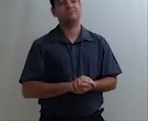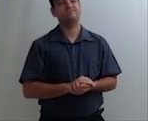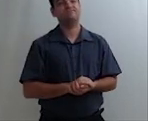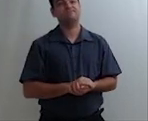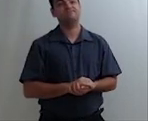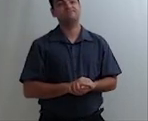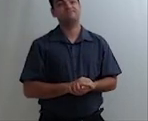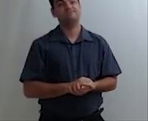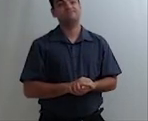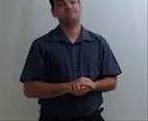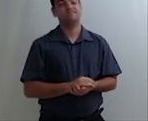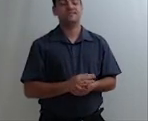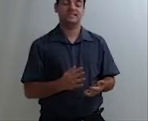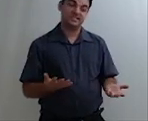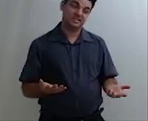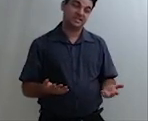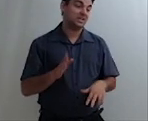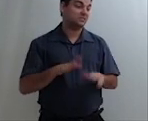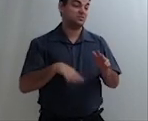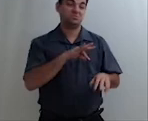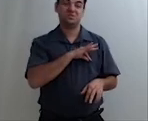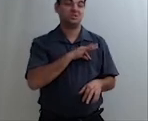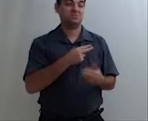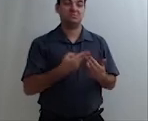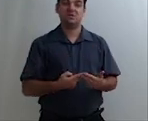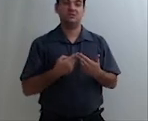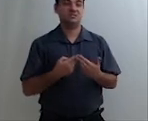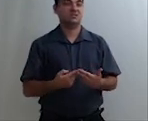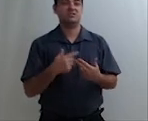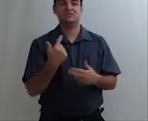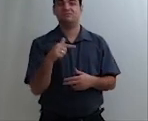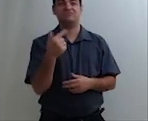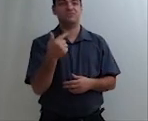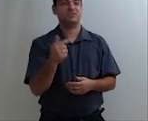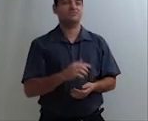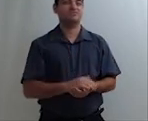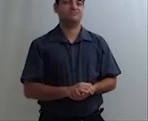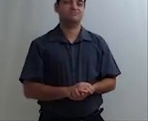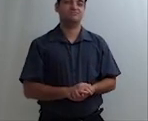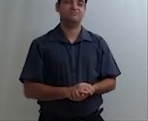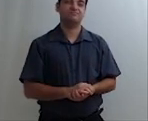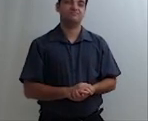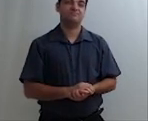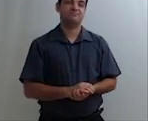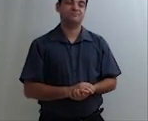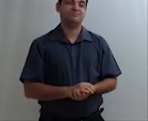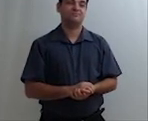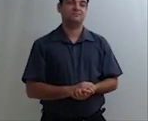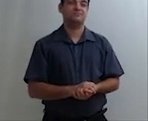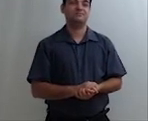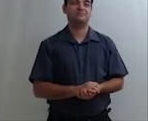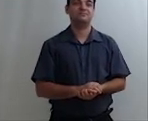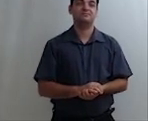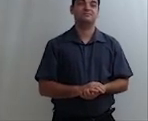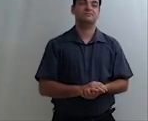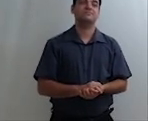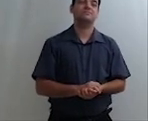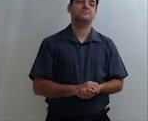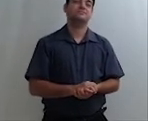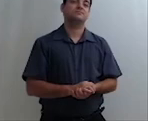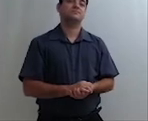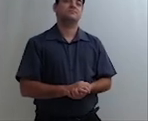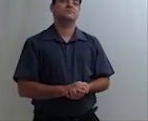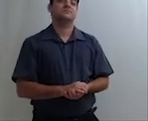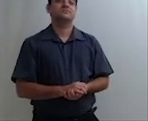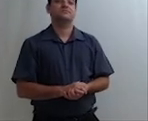corroborando esse tipo de de equívoco que tão mal traz paraa sociedade como um todo então Eh